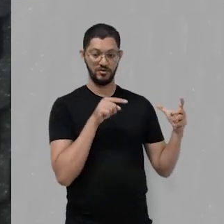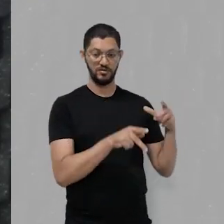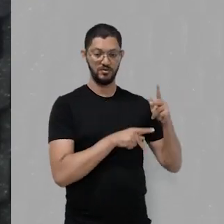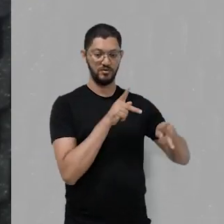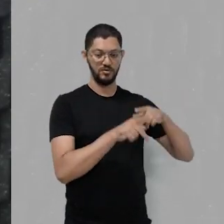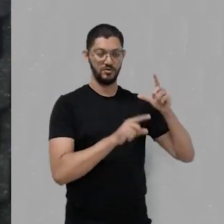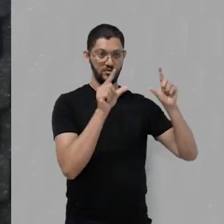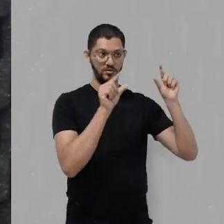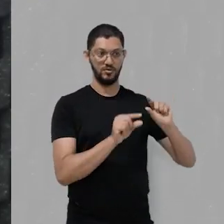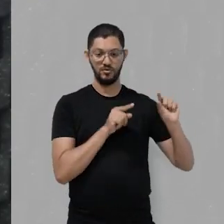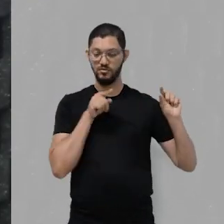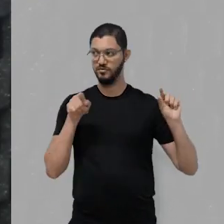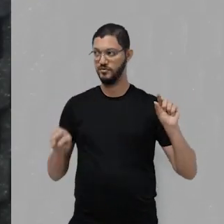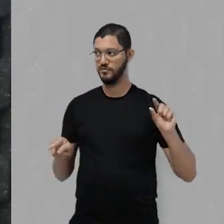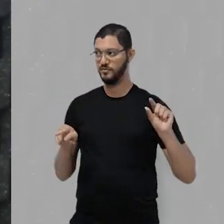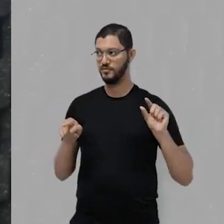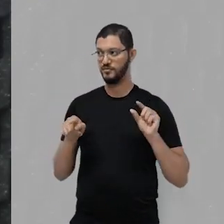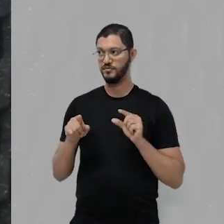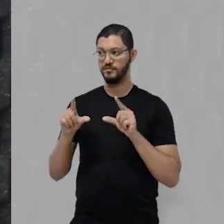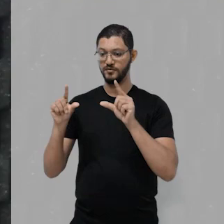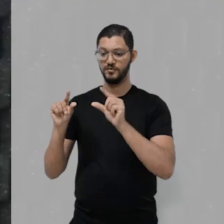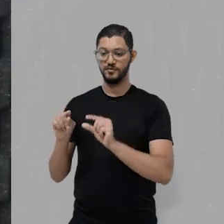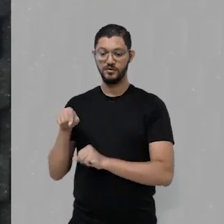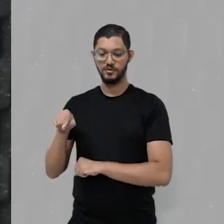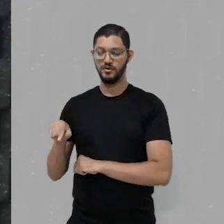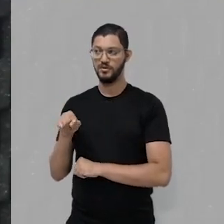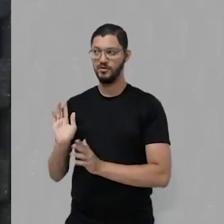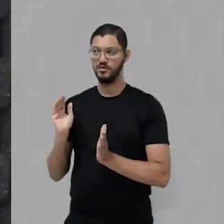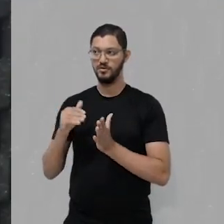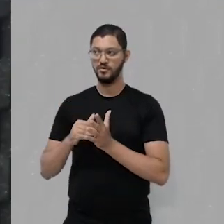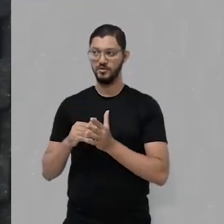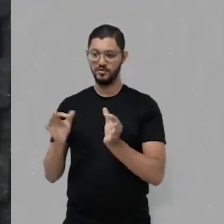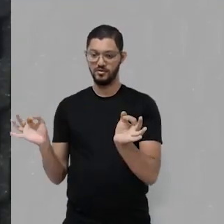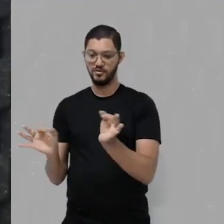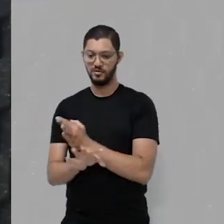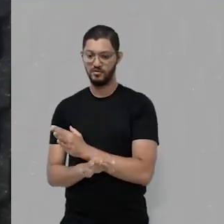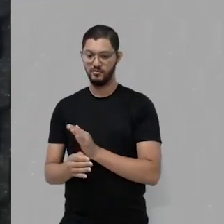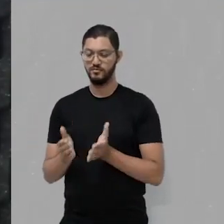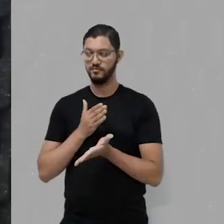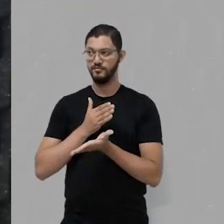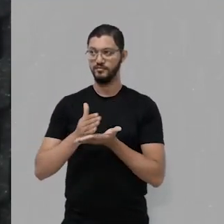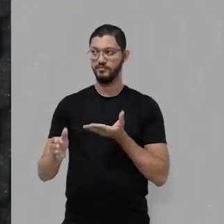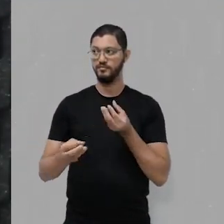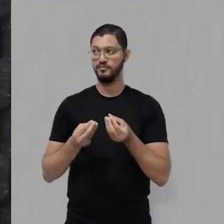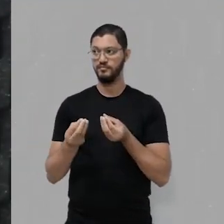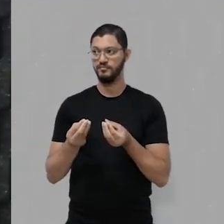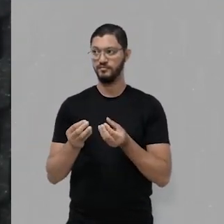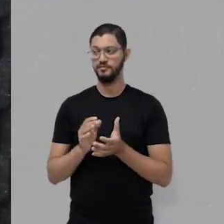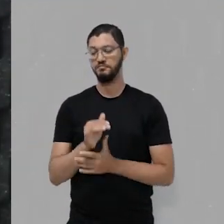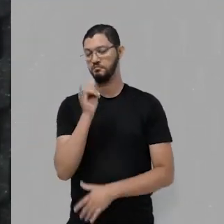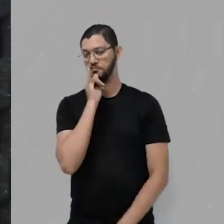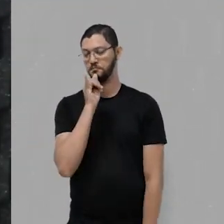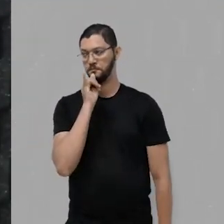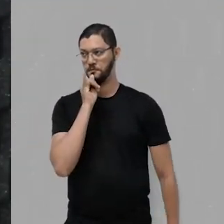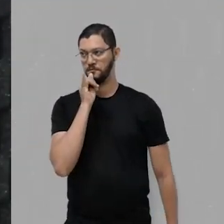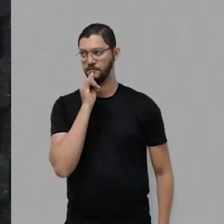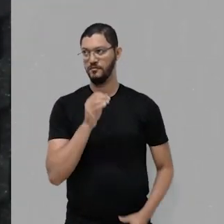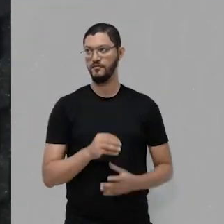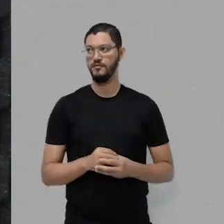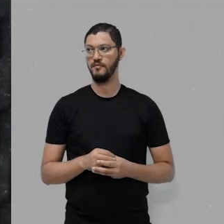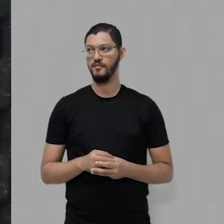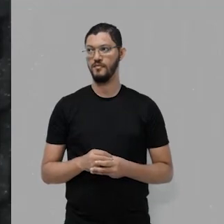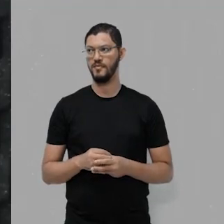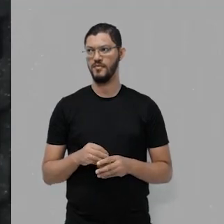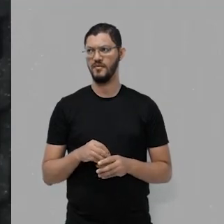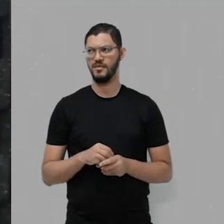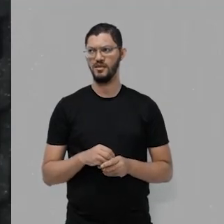didínios diminuiu a quantidade de paramécios aqui, ó, até chegar ao fim. A partir do momento que foi colocado, por exemplo,